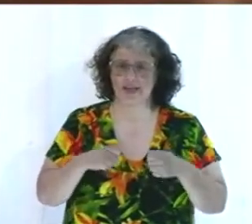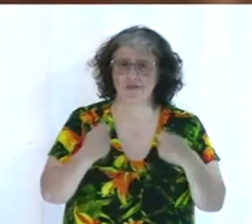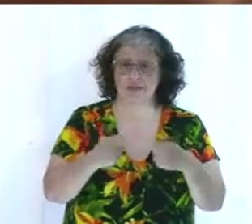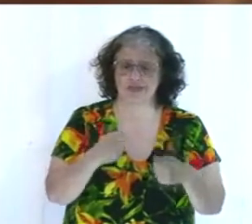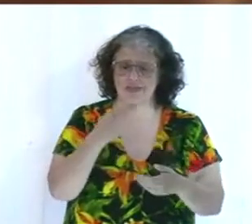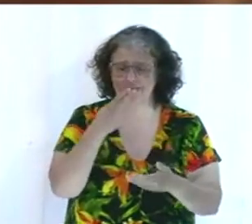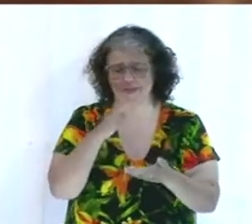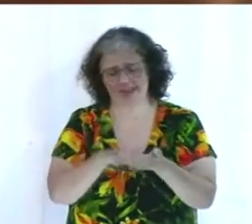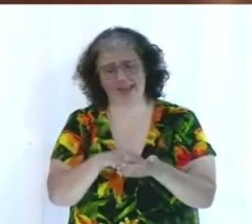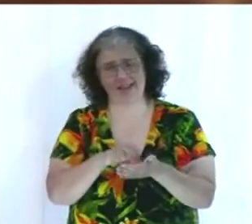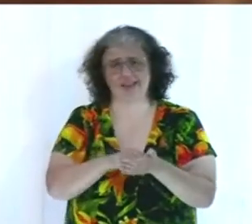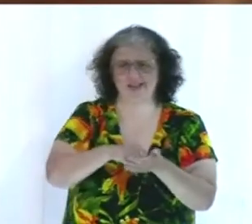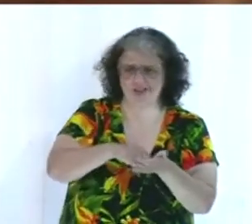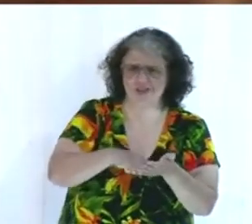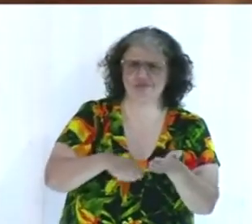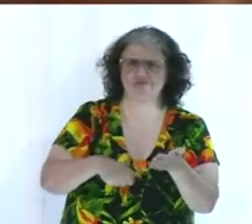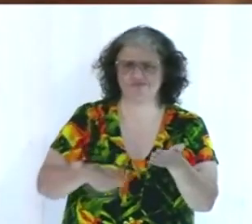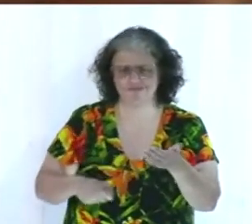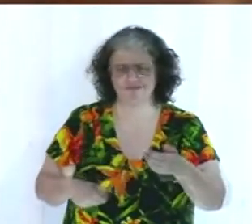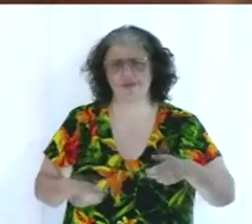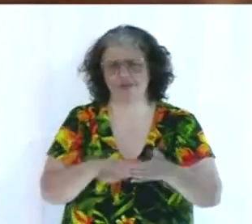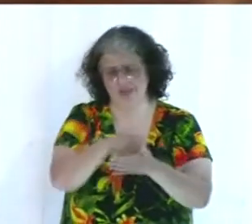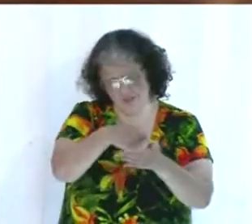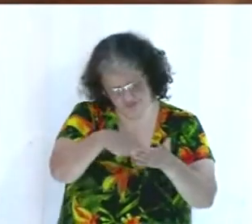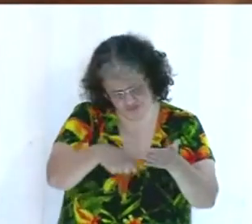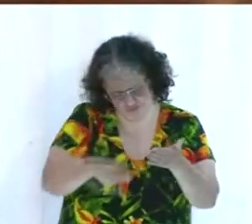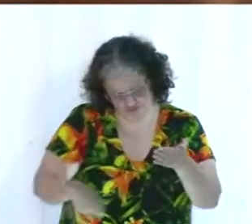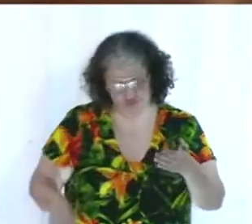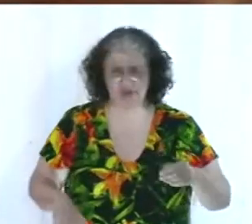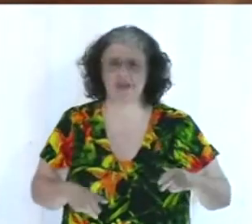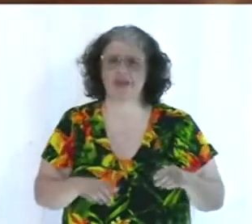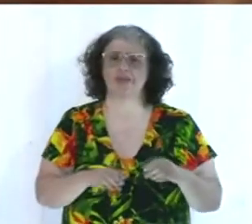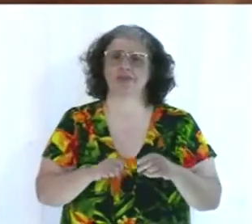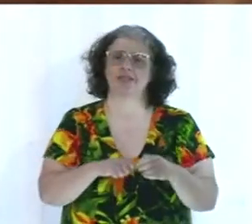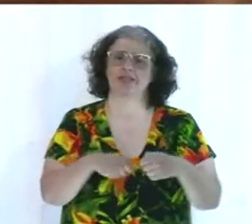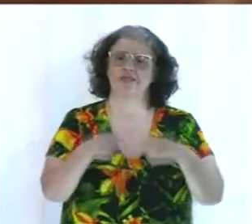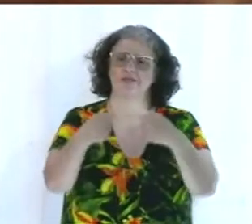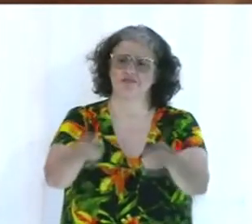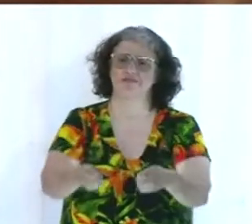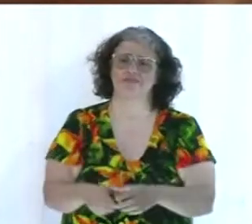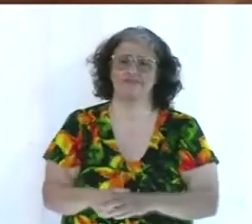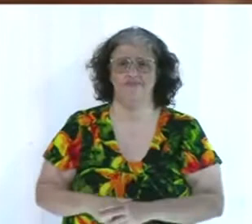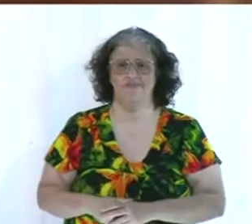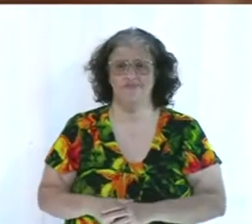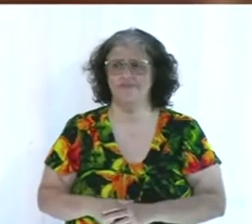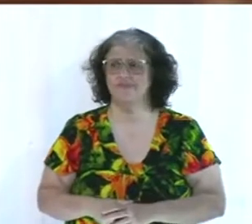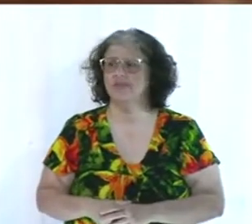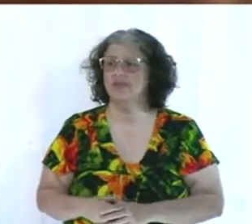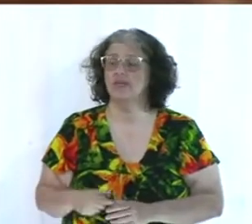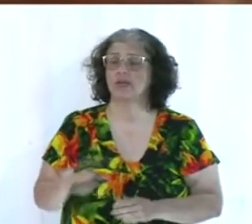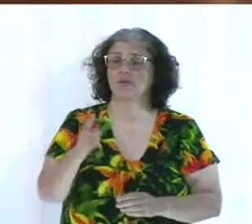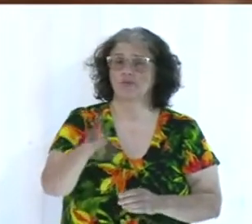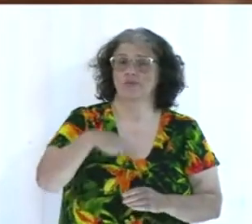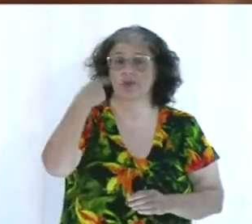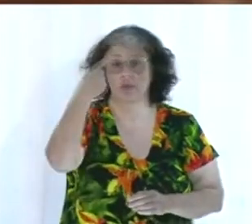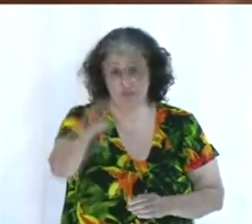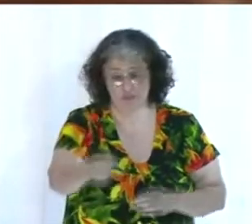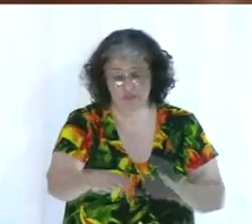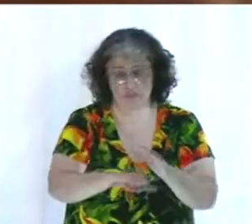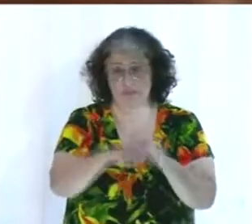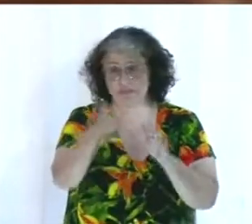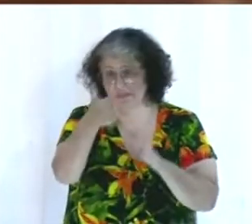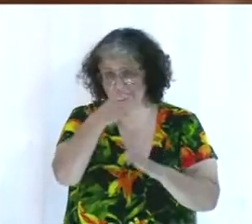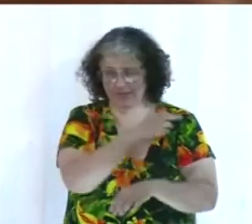Pisídia, Icônio, Derbe e Listra, como eu disse há pouco. Logo após, então, a primeira viagem